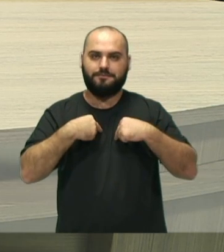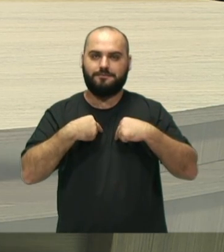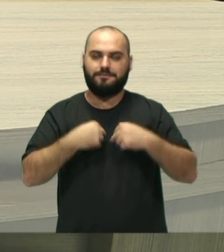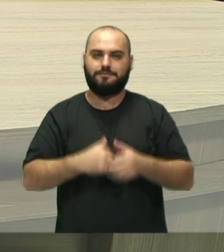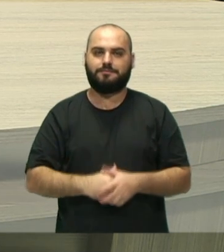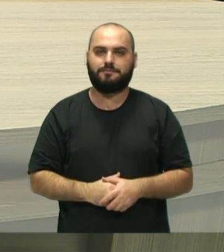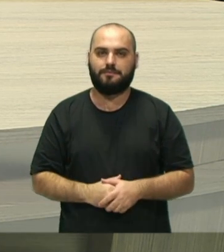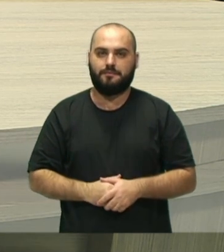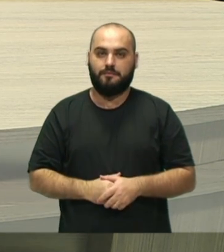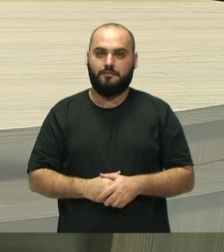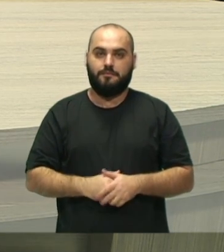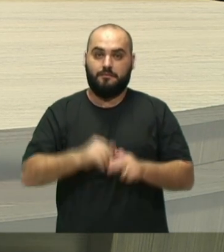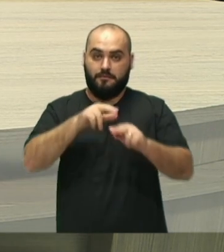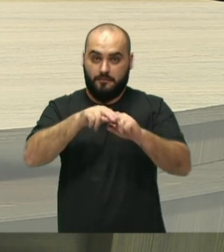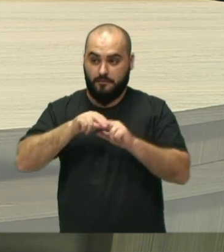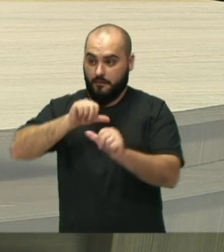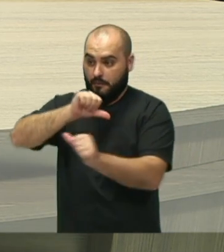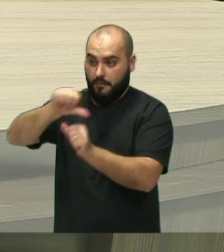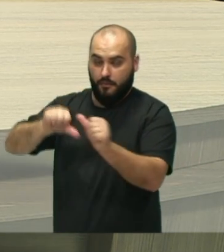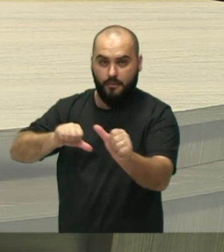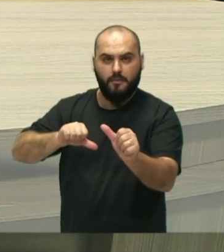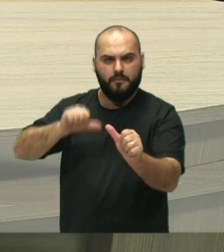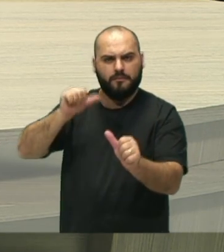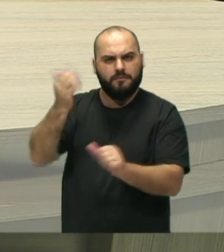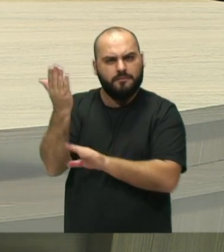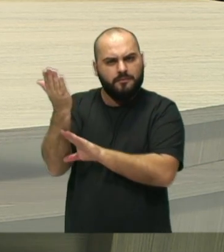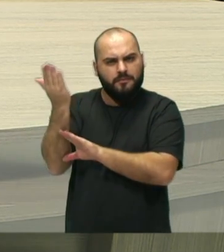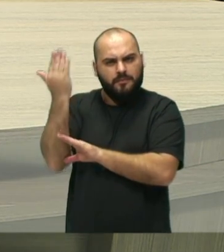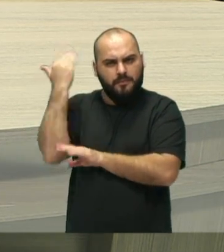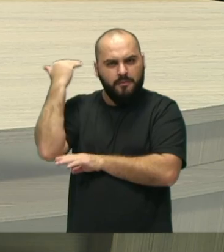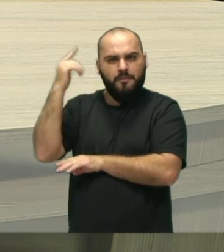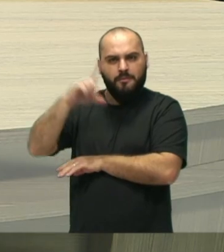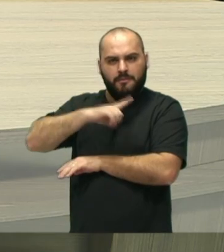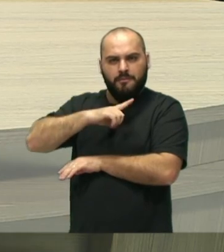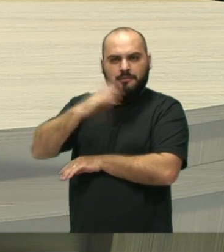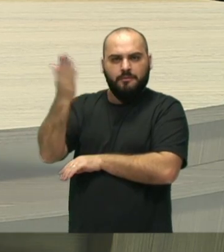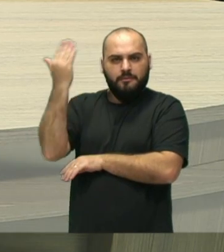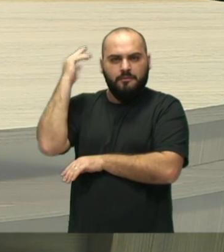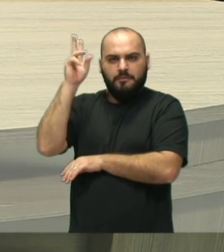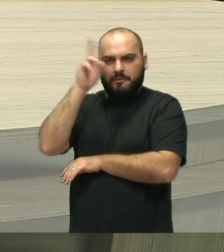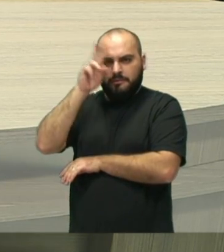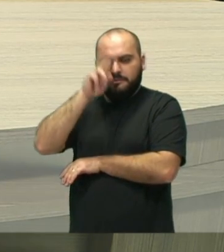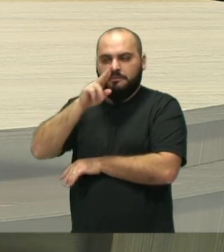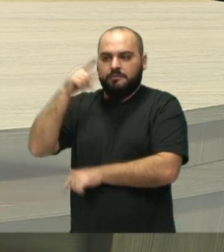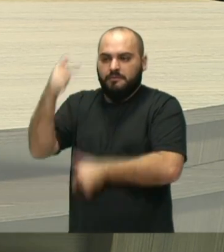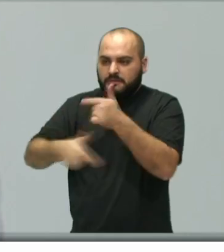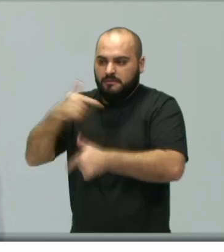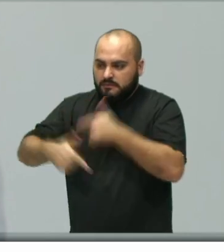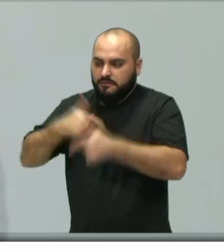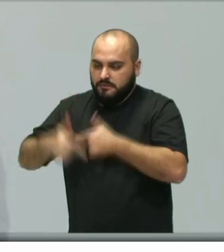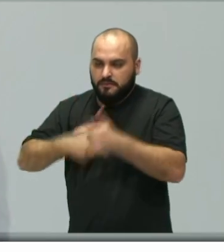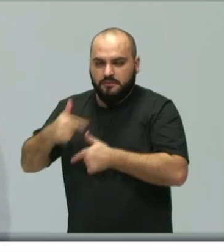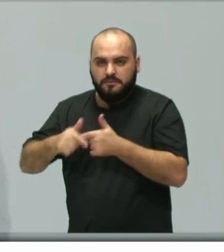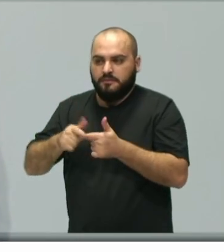E então essa rotina acelerada que nós temos, né? Tínhamos, alguns continuam,